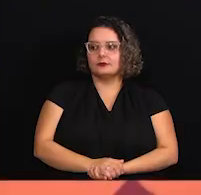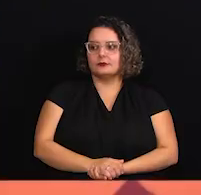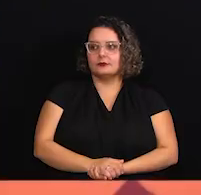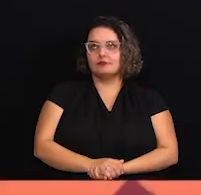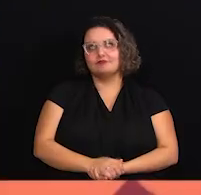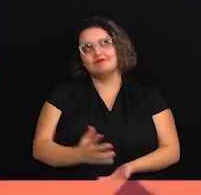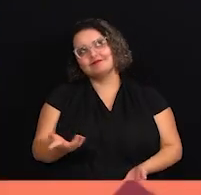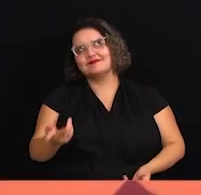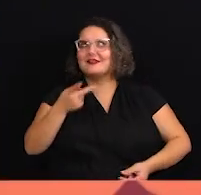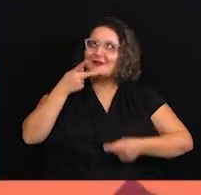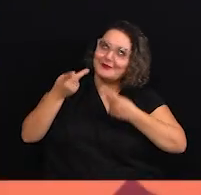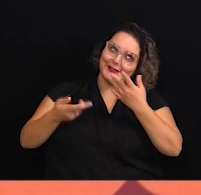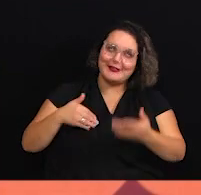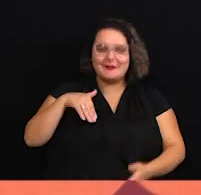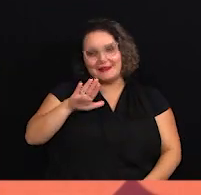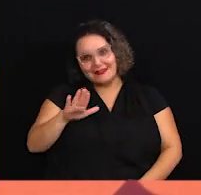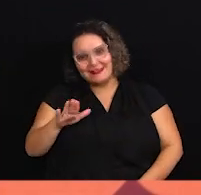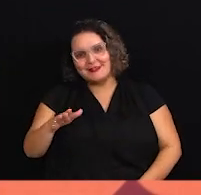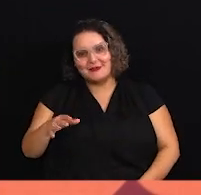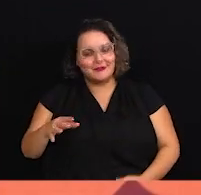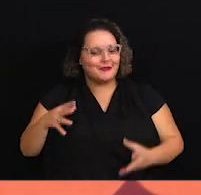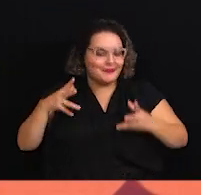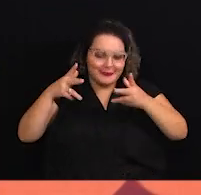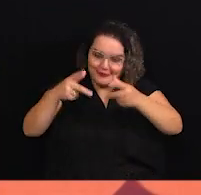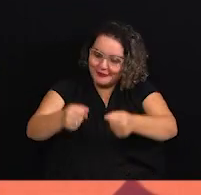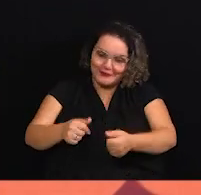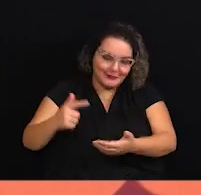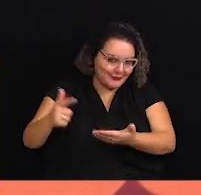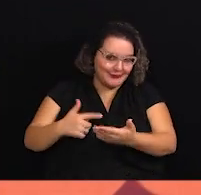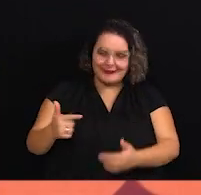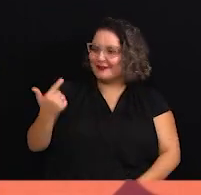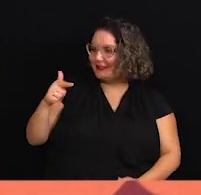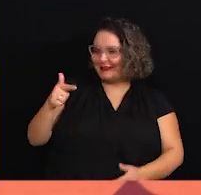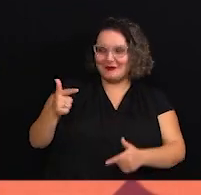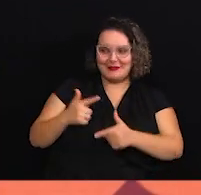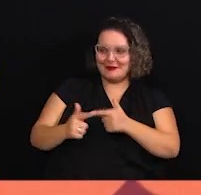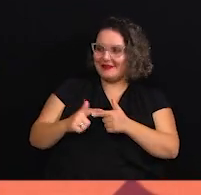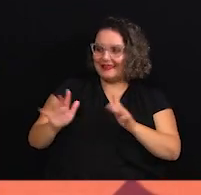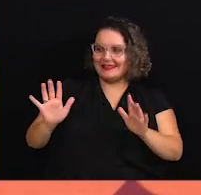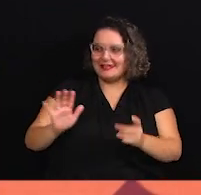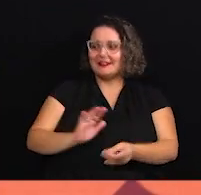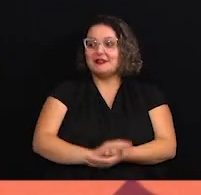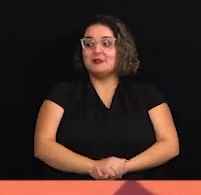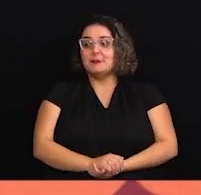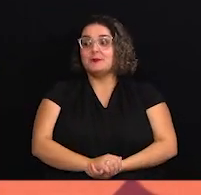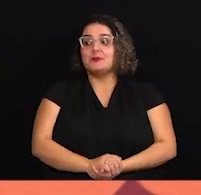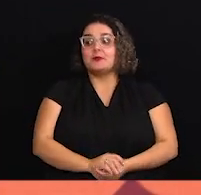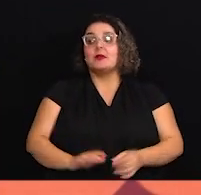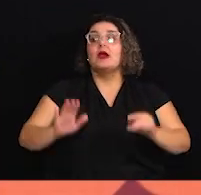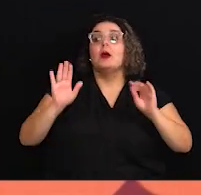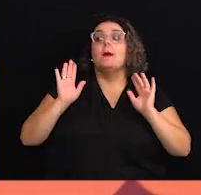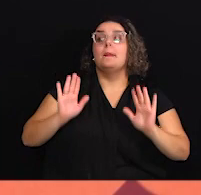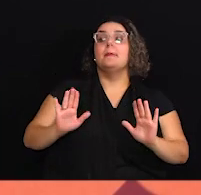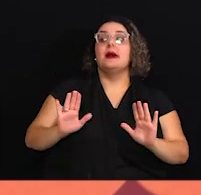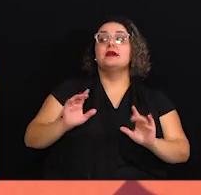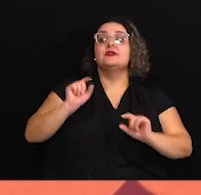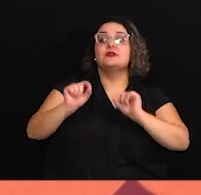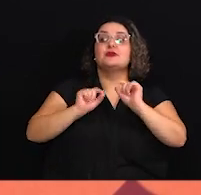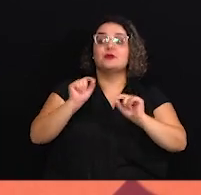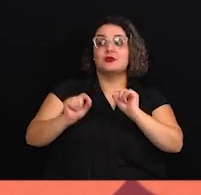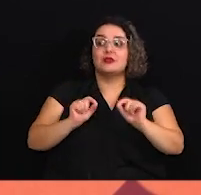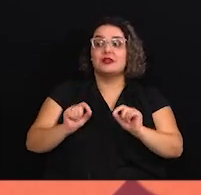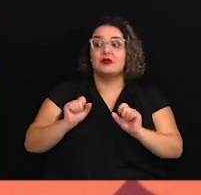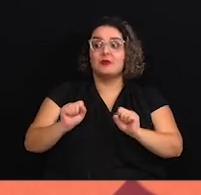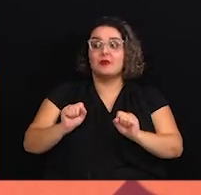Mas eu vou dar spoiler. Não tem problema, não tem problema. Mas o que você pode